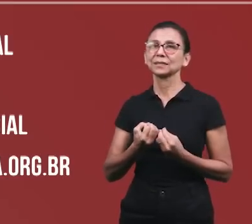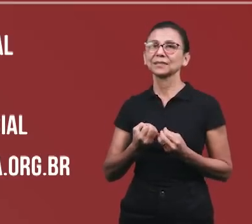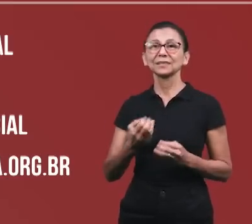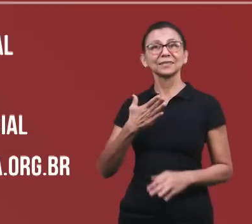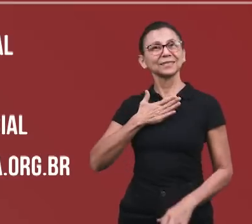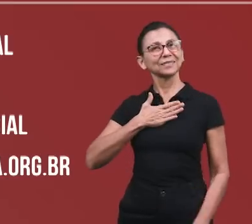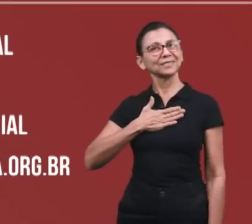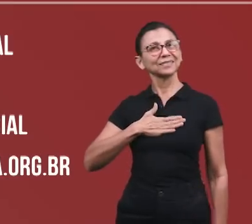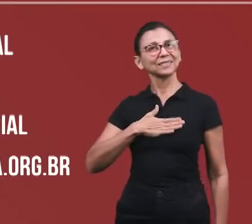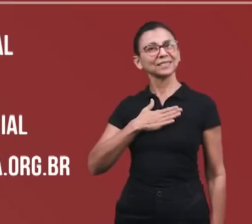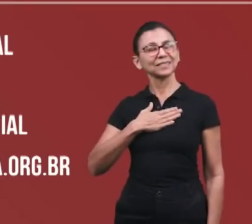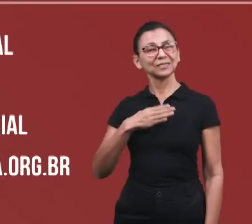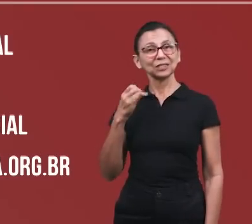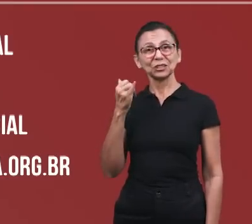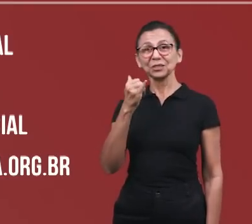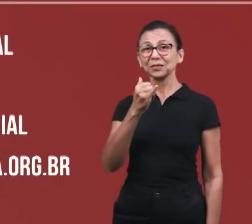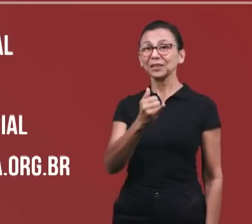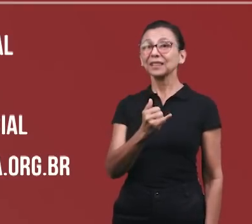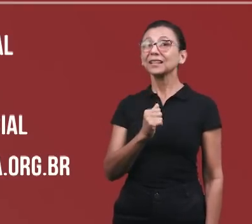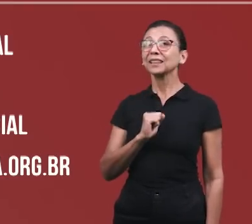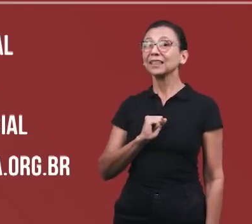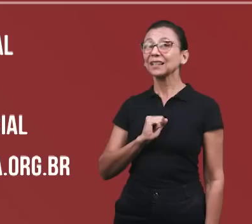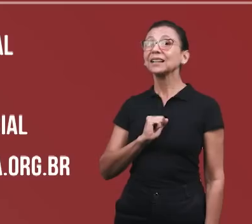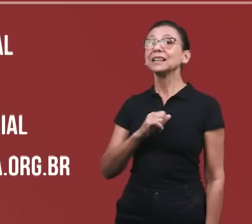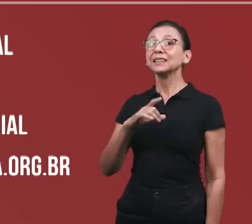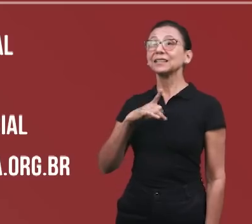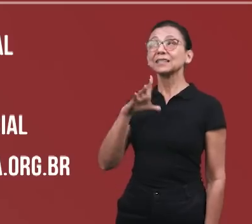forças para vencer,